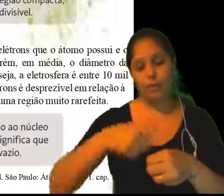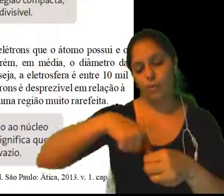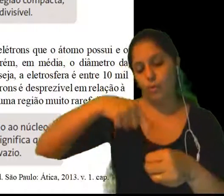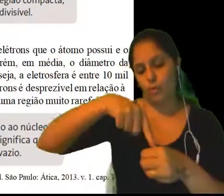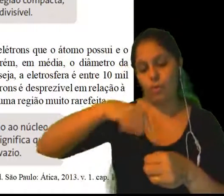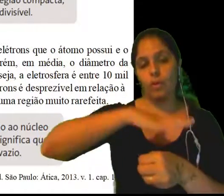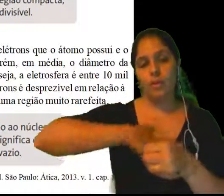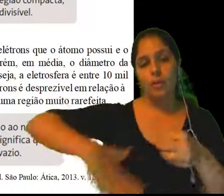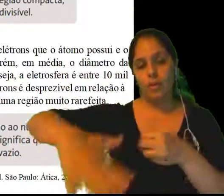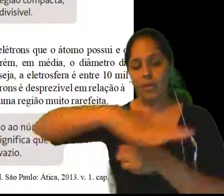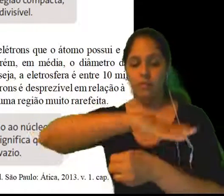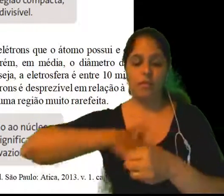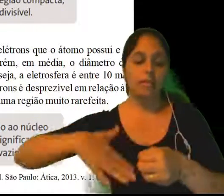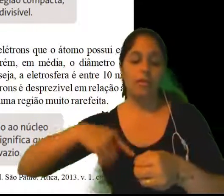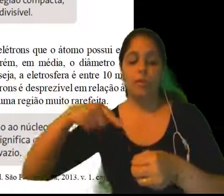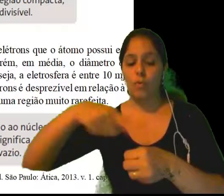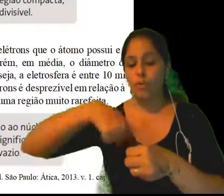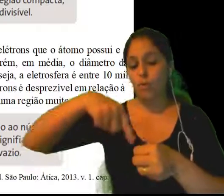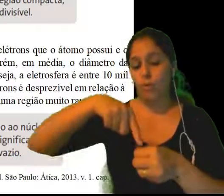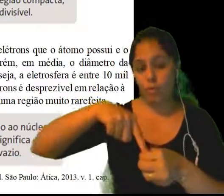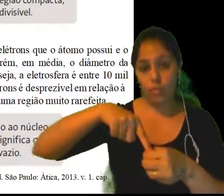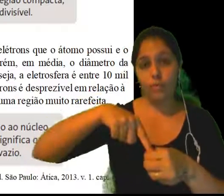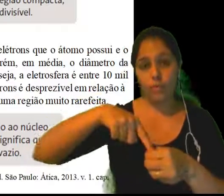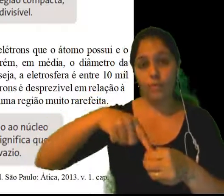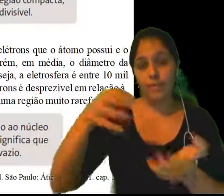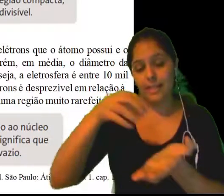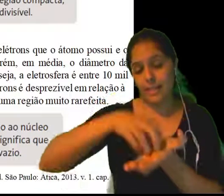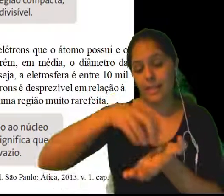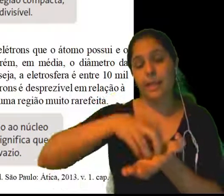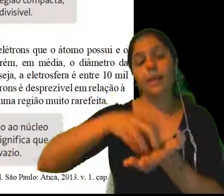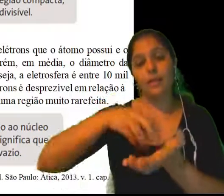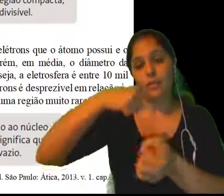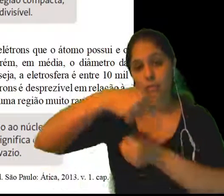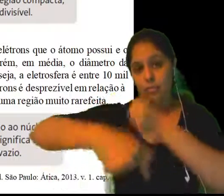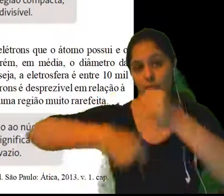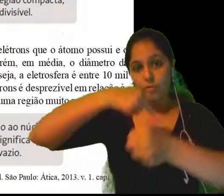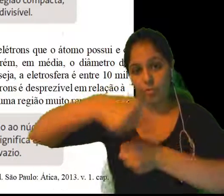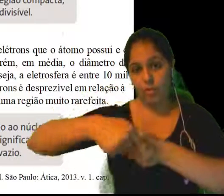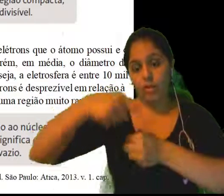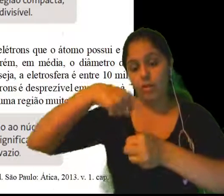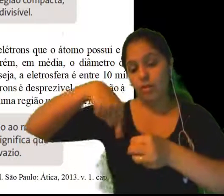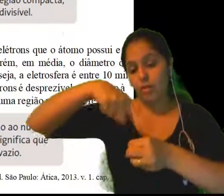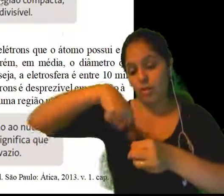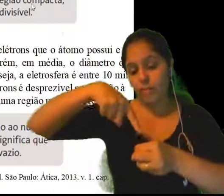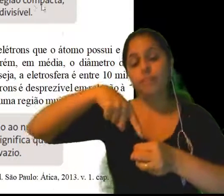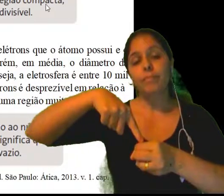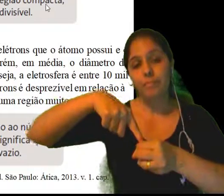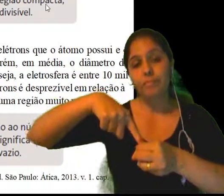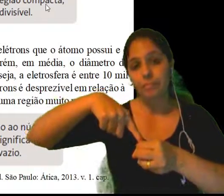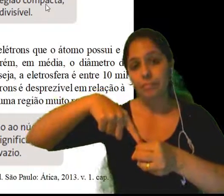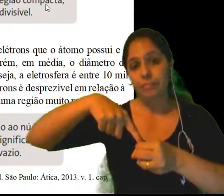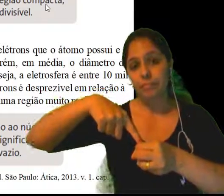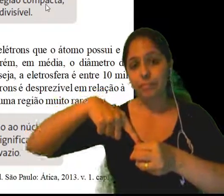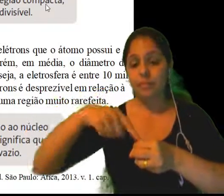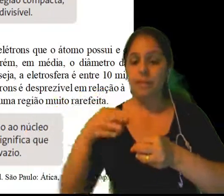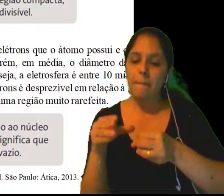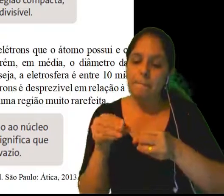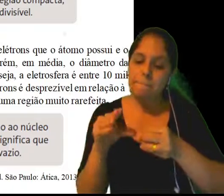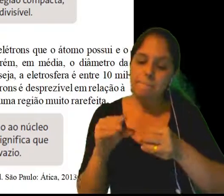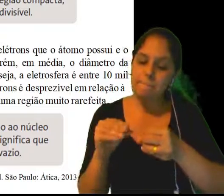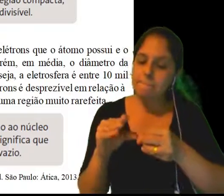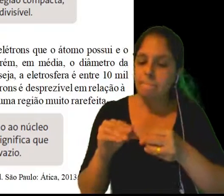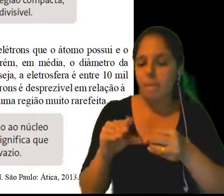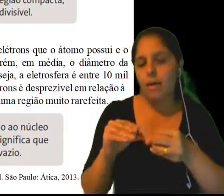núcleo quanto da eletrosfera. O núcleo, ele localiza-se no centro do átomo e é uma região